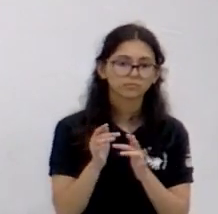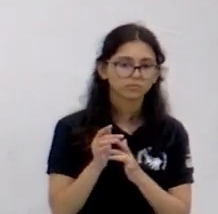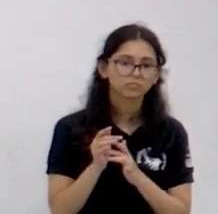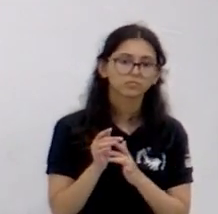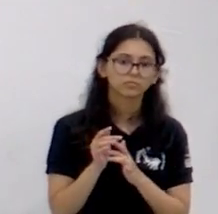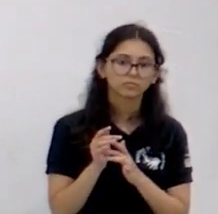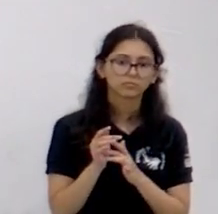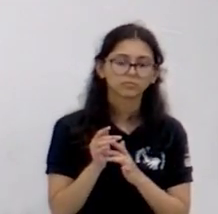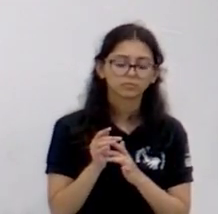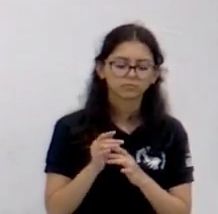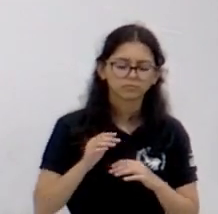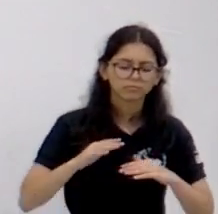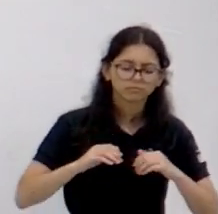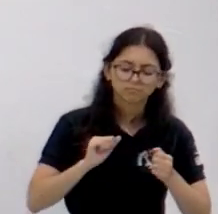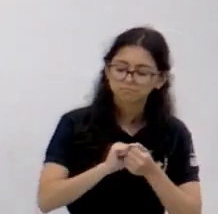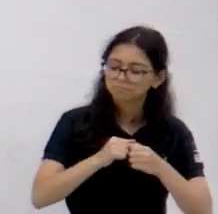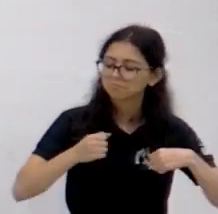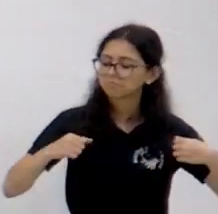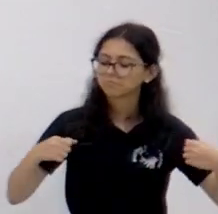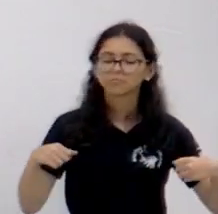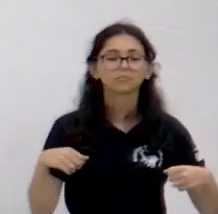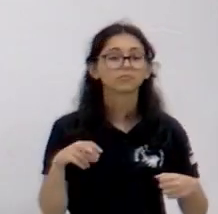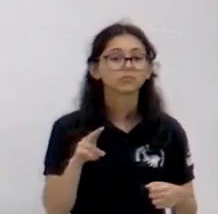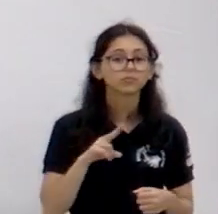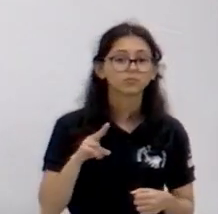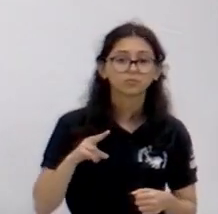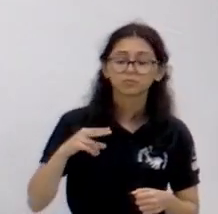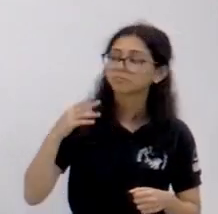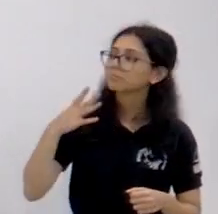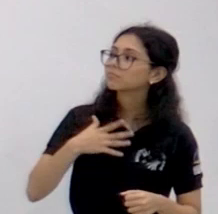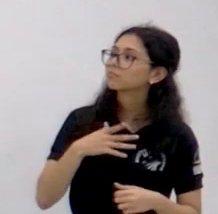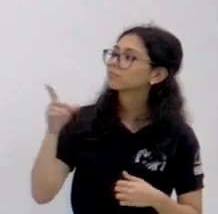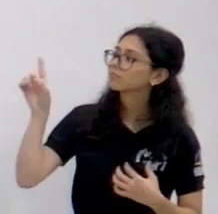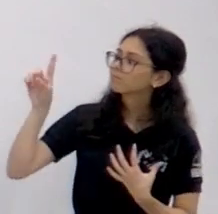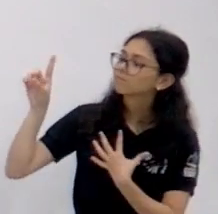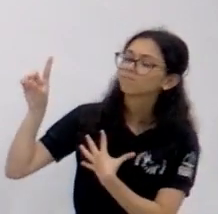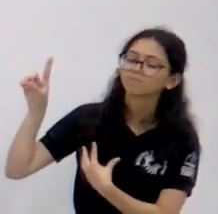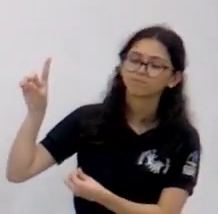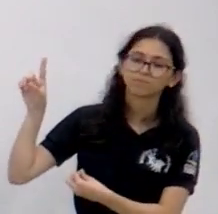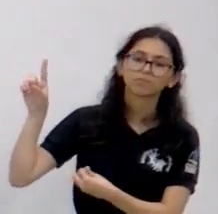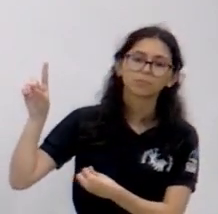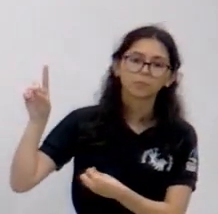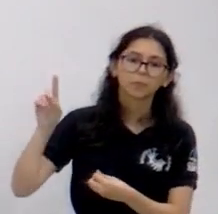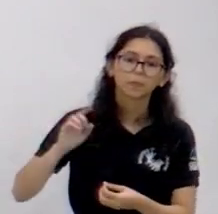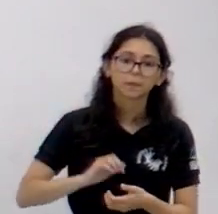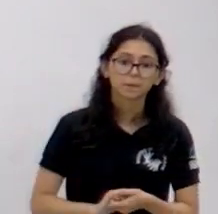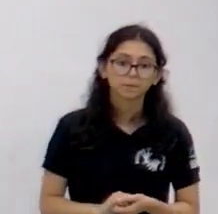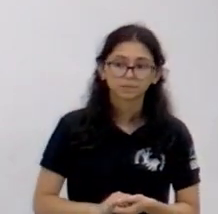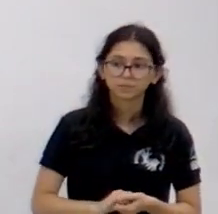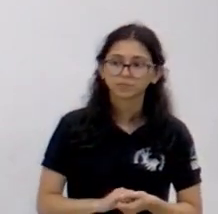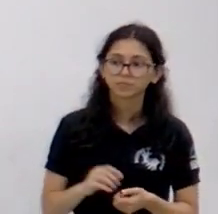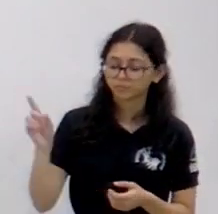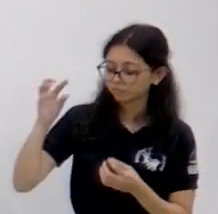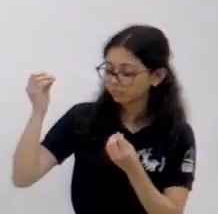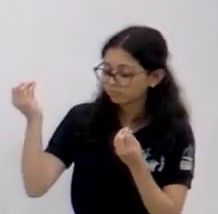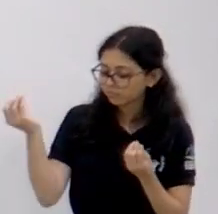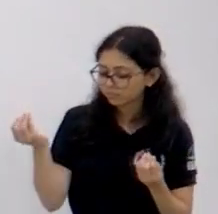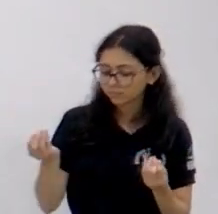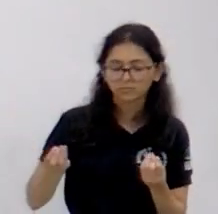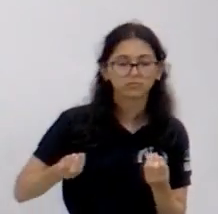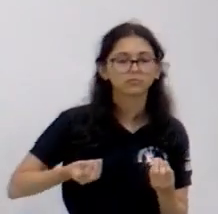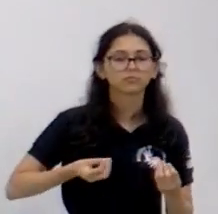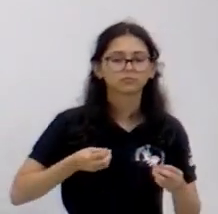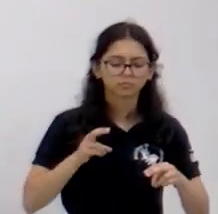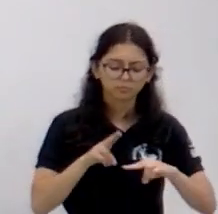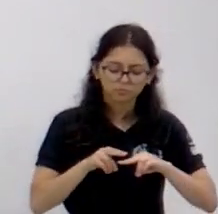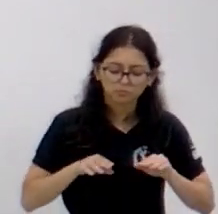será grande e será chamado Filho do Altíssimo. Deus, o Senhor, lhe dará o trono de Davi, seu pai.